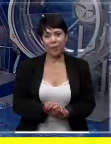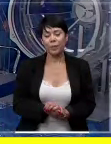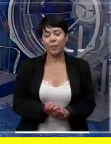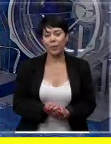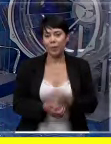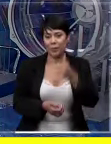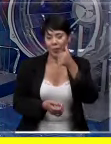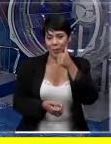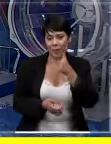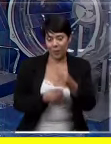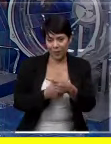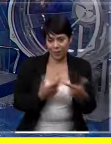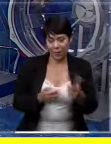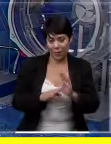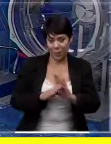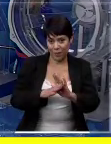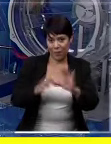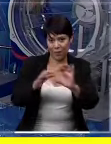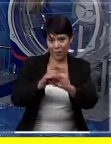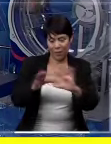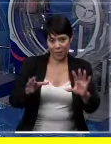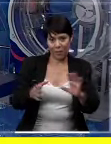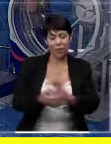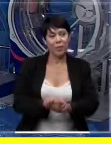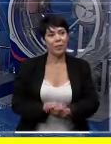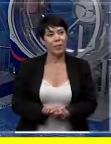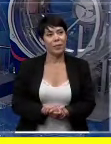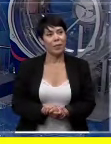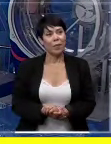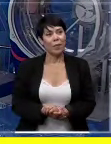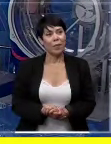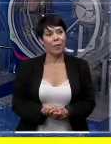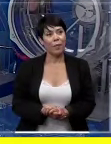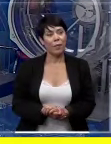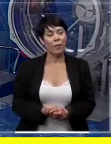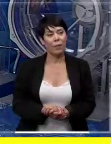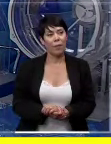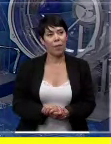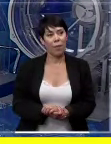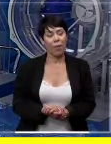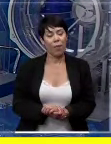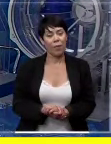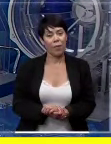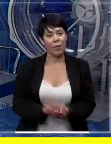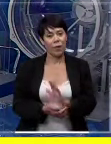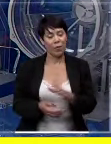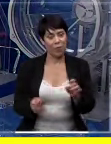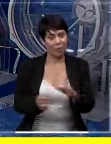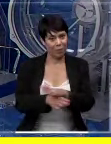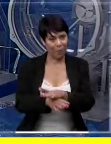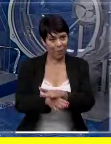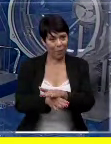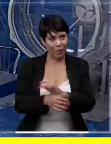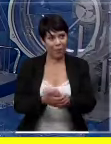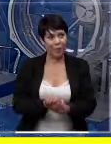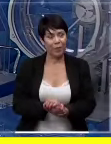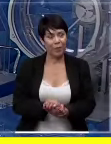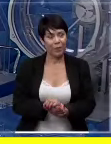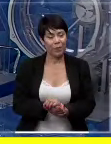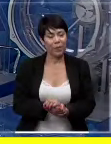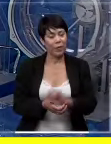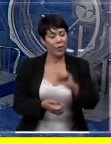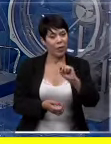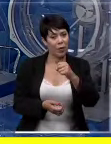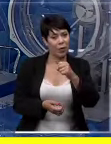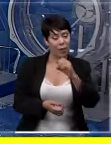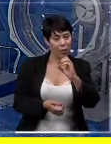nossa garota da sorte, fará a liberação manualmente. Por favor, Priscila. Aí está. Todas as 80 bolas